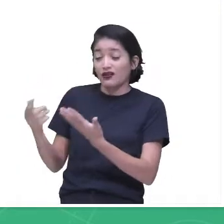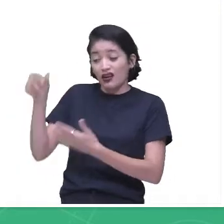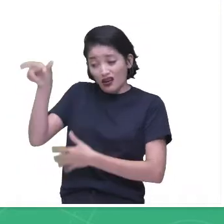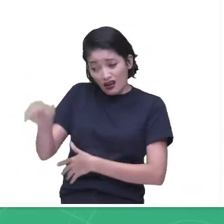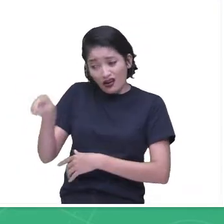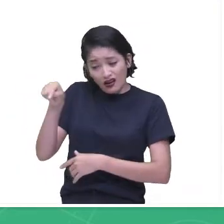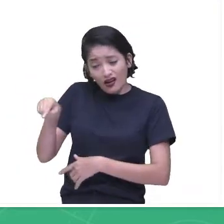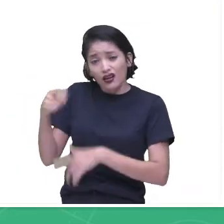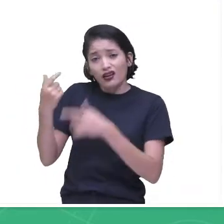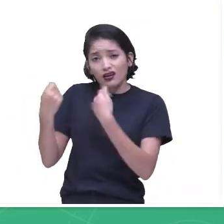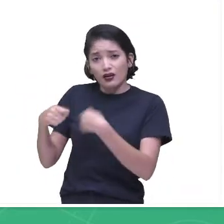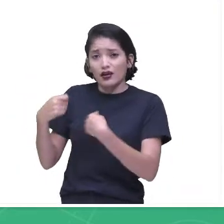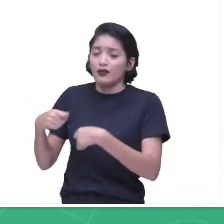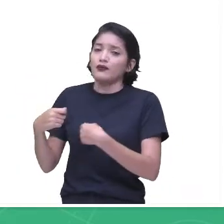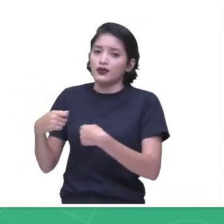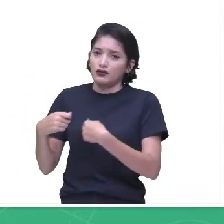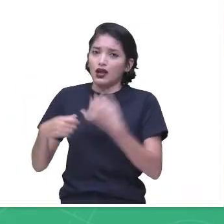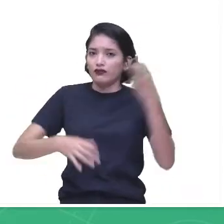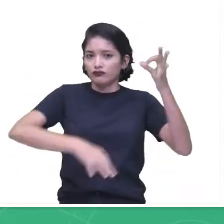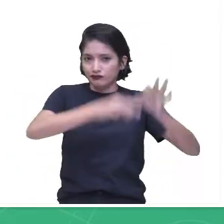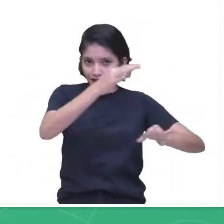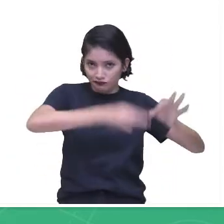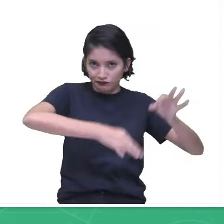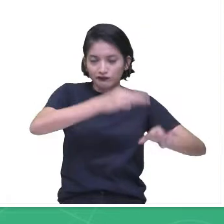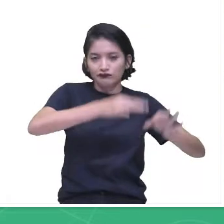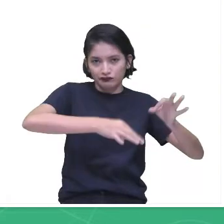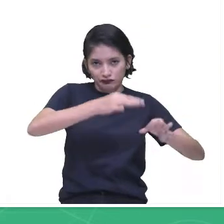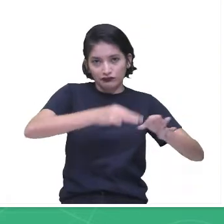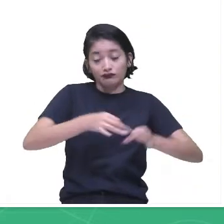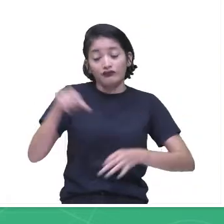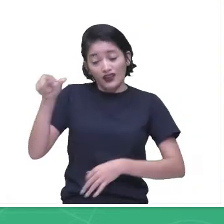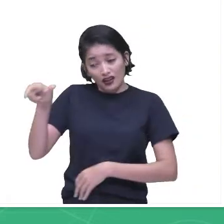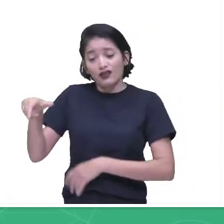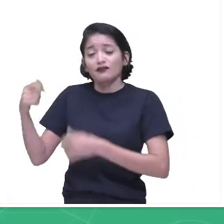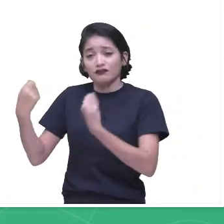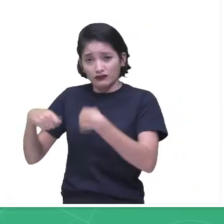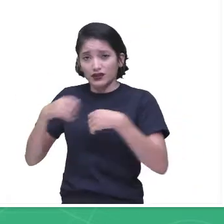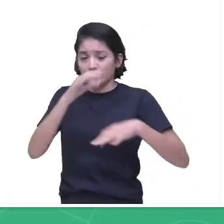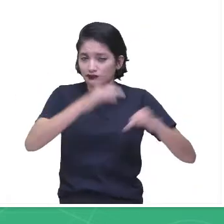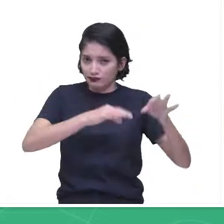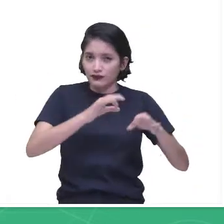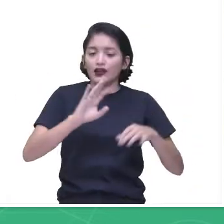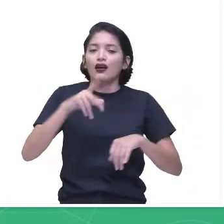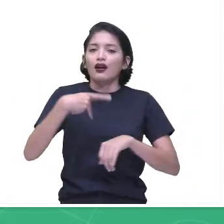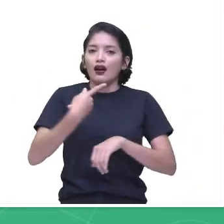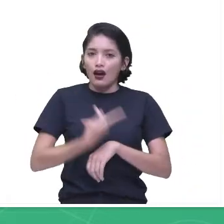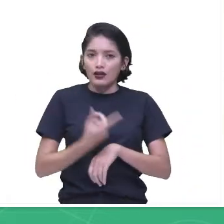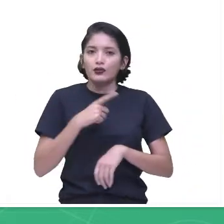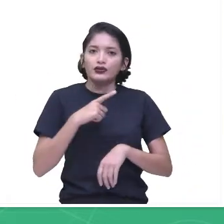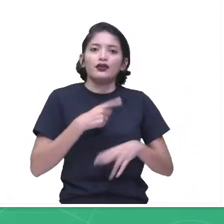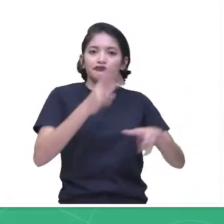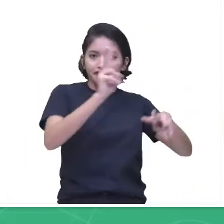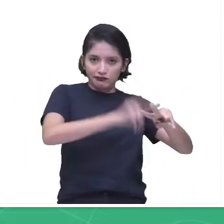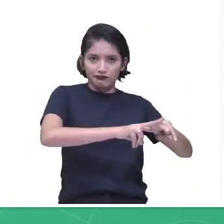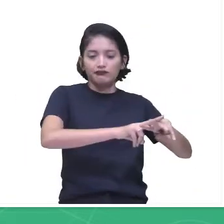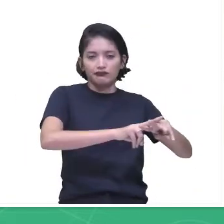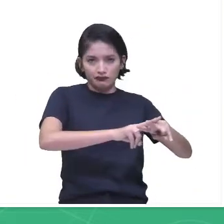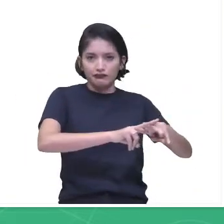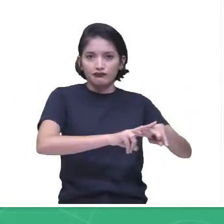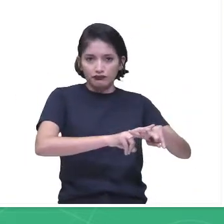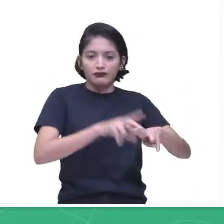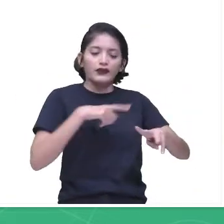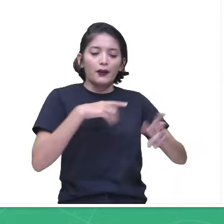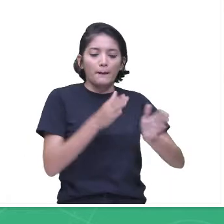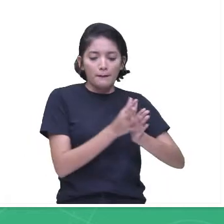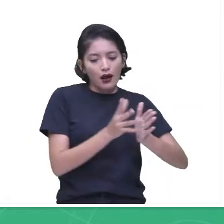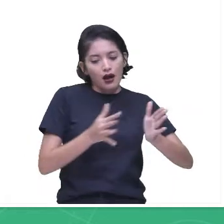ser julgado. Tem que ser julgado. E aí ser dado a pena para ele. E ele vai cumprir a pena,